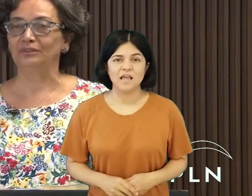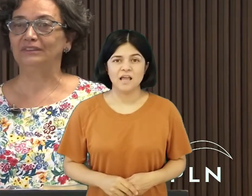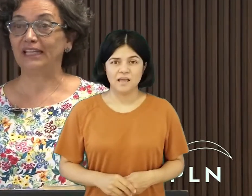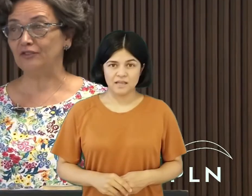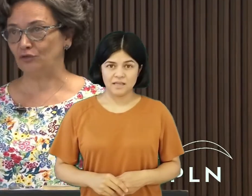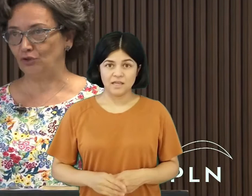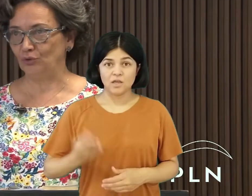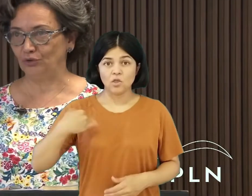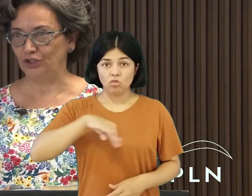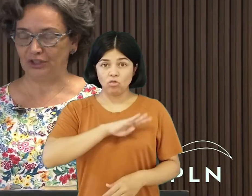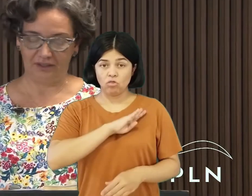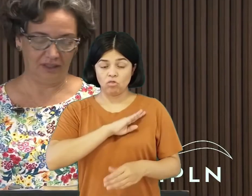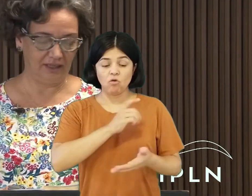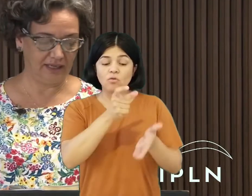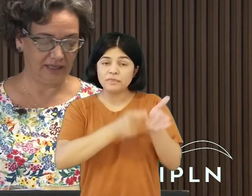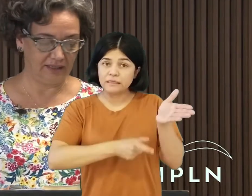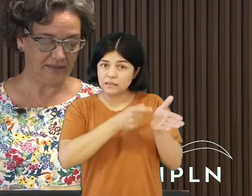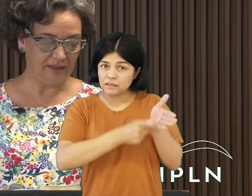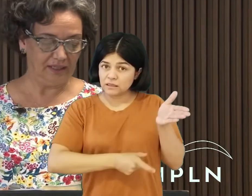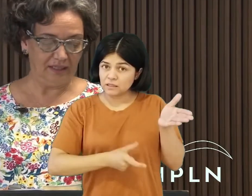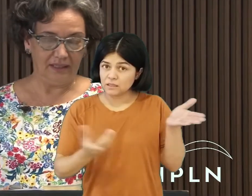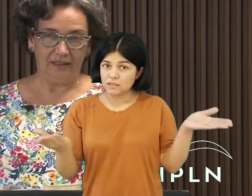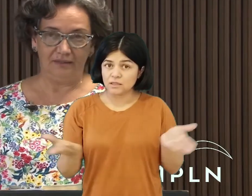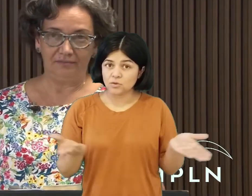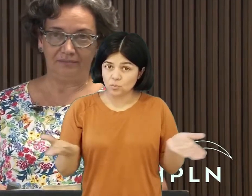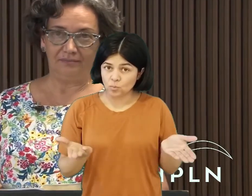nosso texto de hoje é